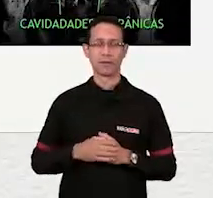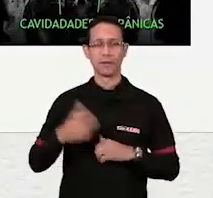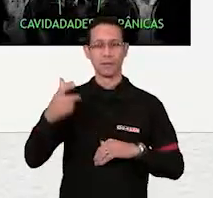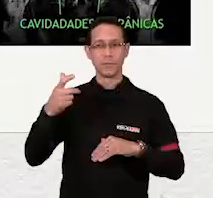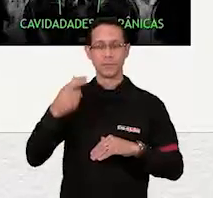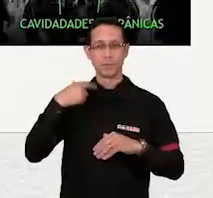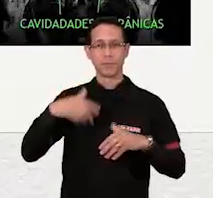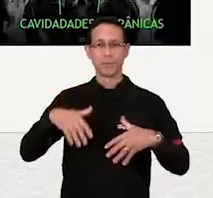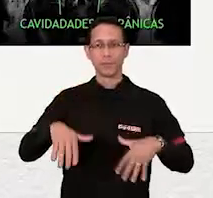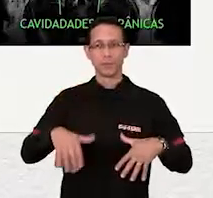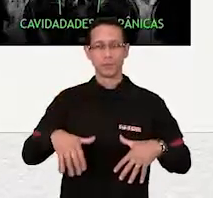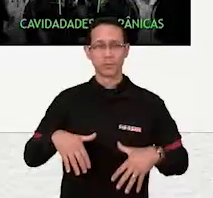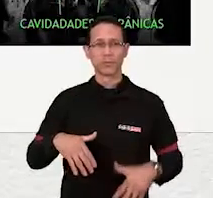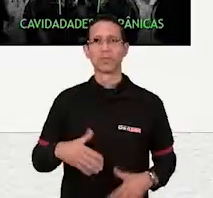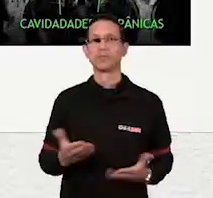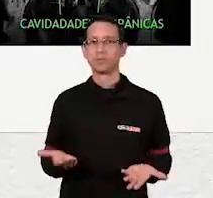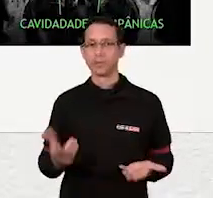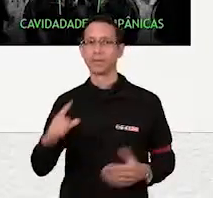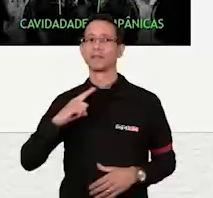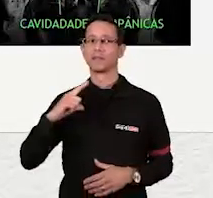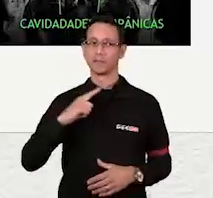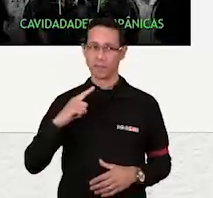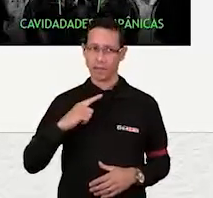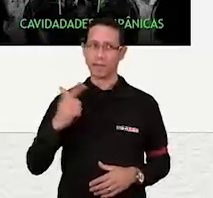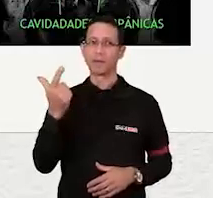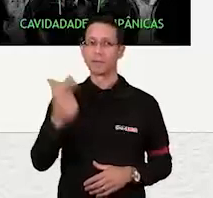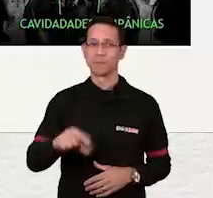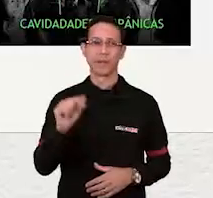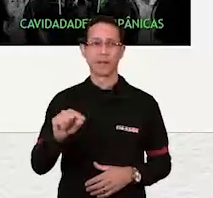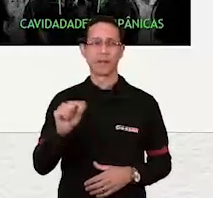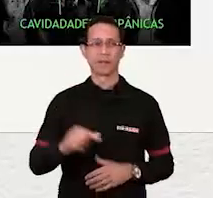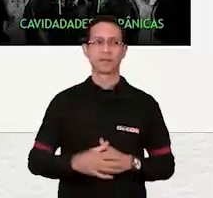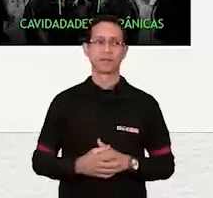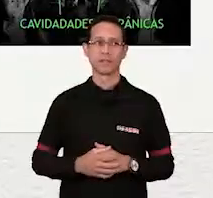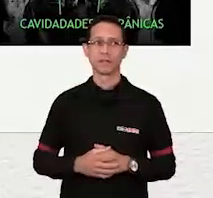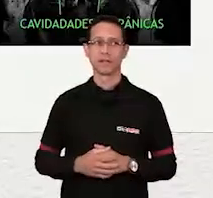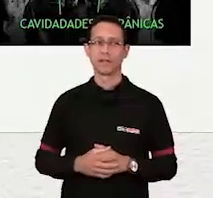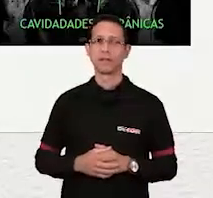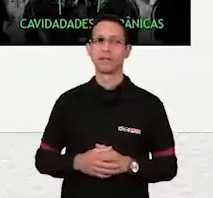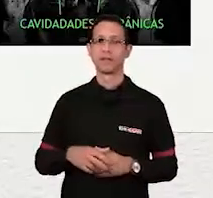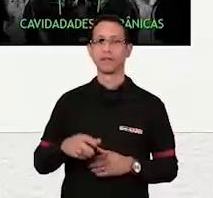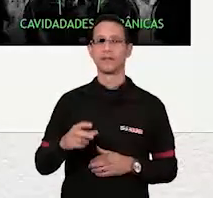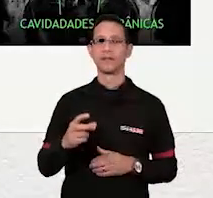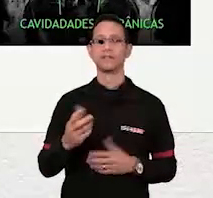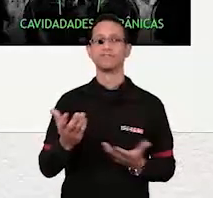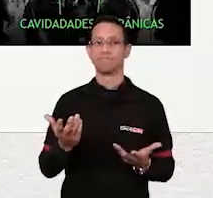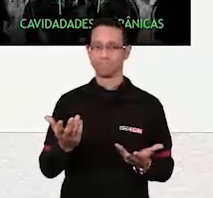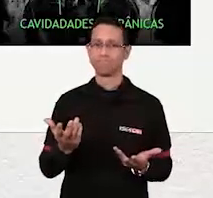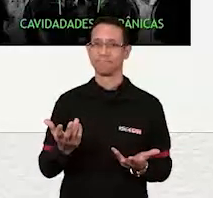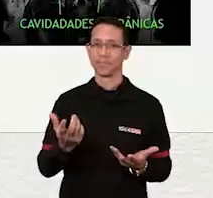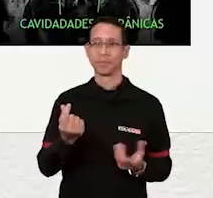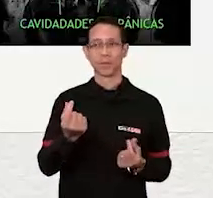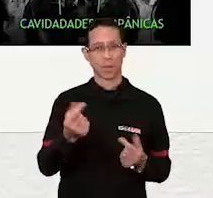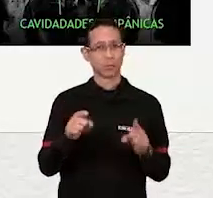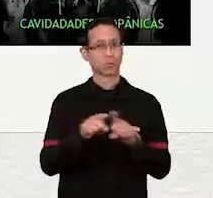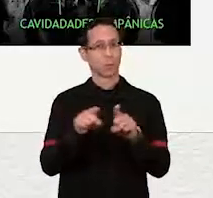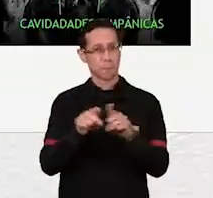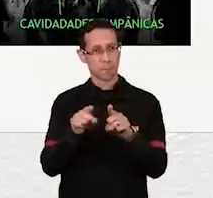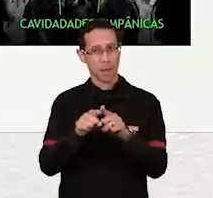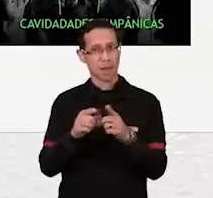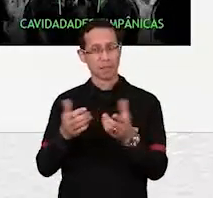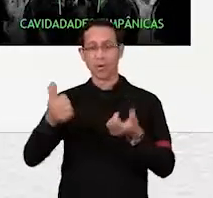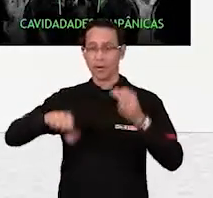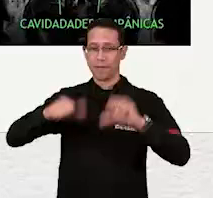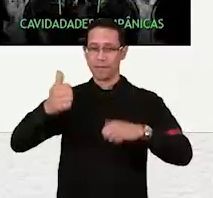toma até sem graça, né? Valor também, né? Menor. Né? Valor menor. Então isso tem que ser muito avaliado. Mas hoje eu